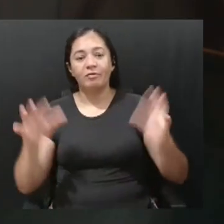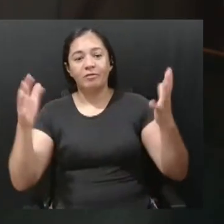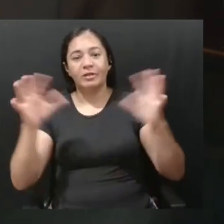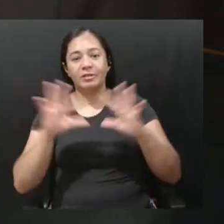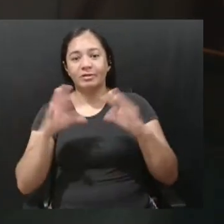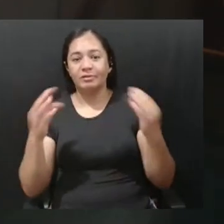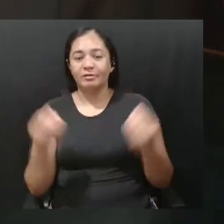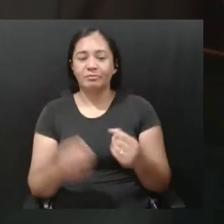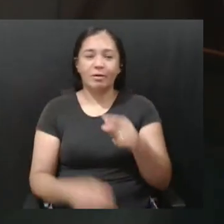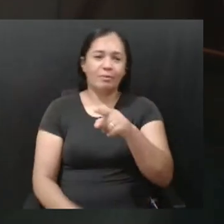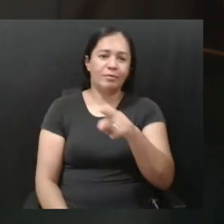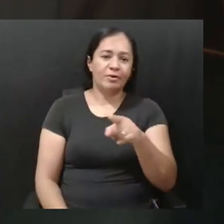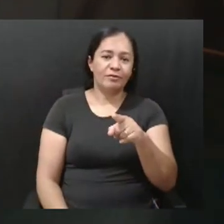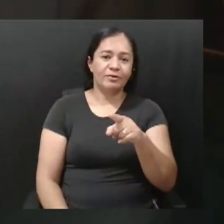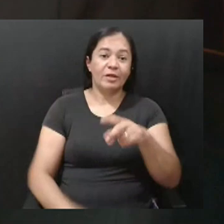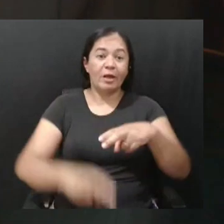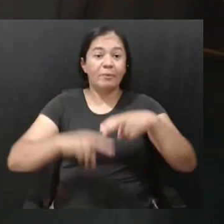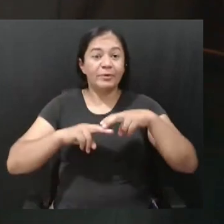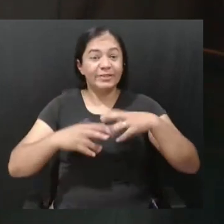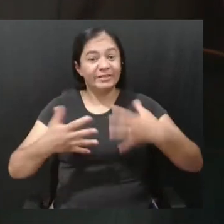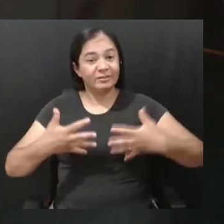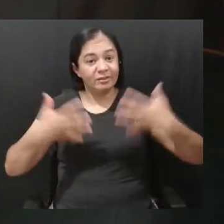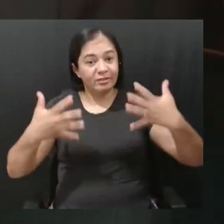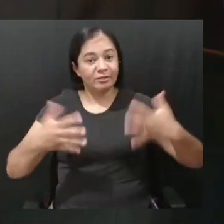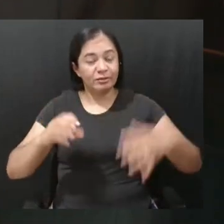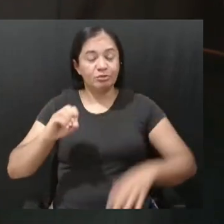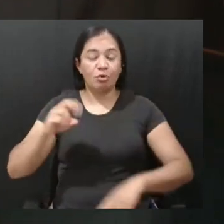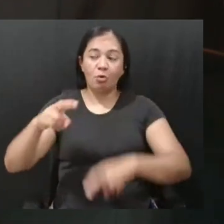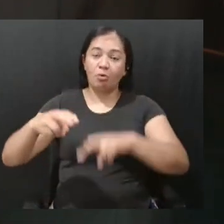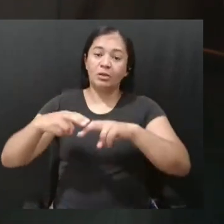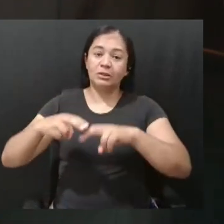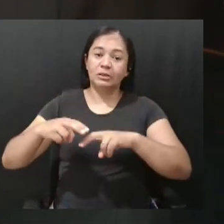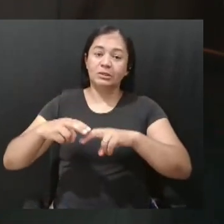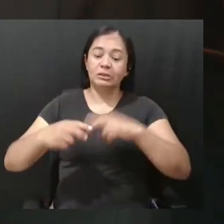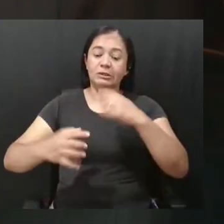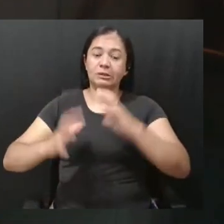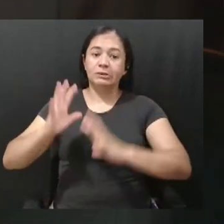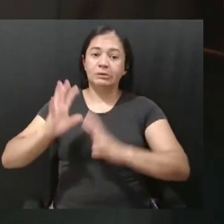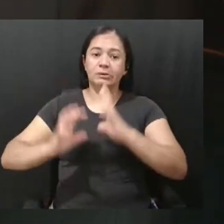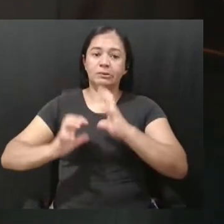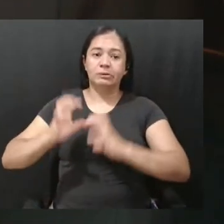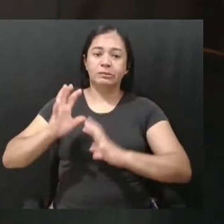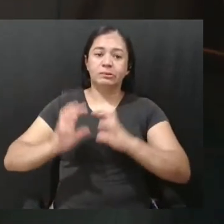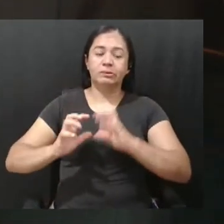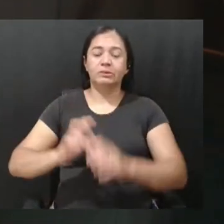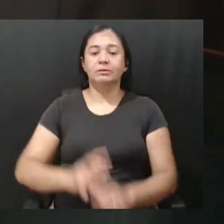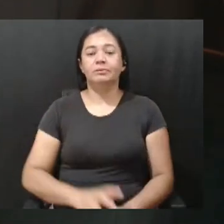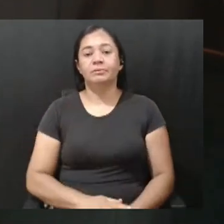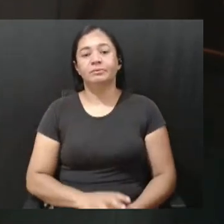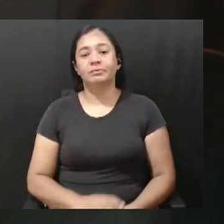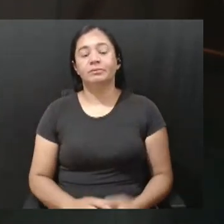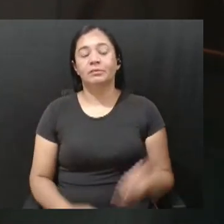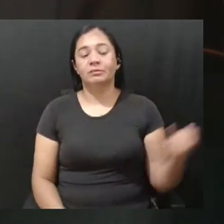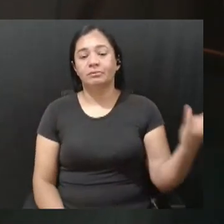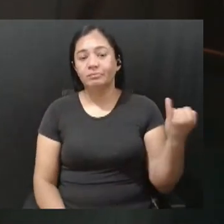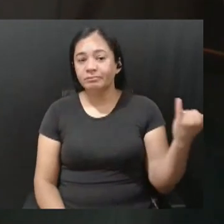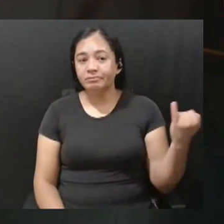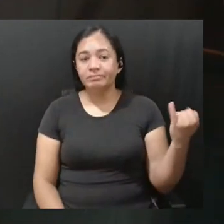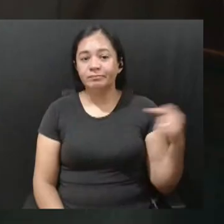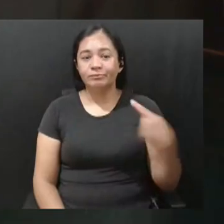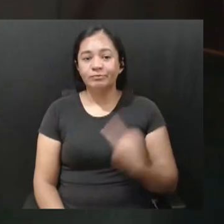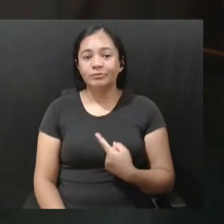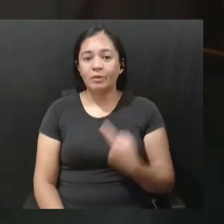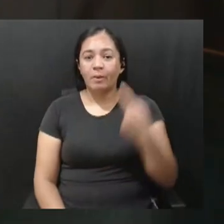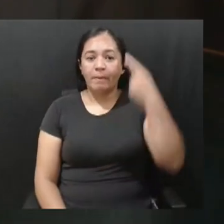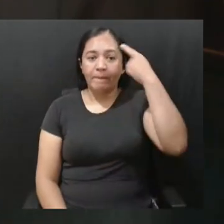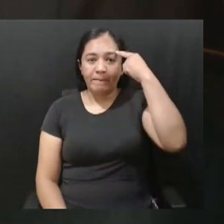motivo de alegria ou motivo de discussão, né? E a importância, de repente, de nós revermos os nossos